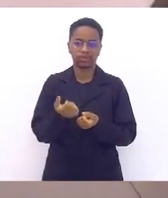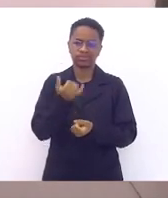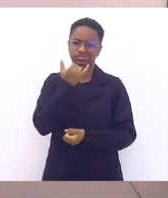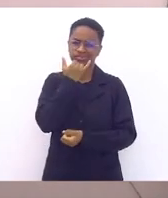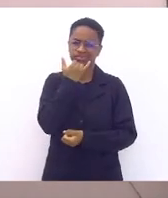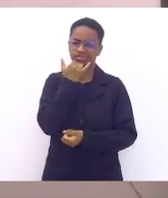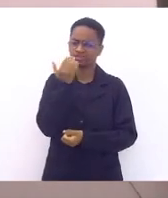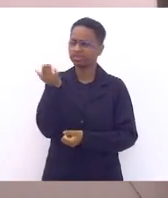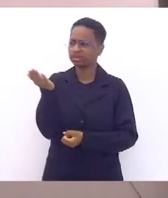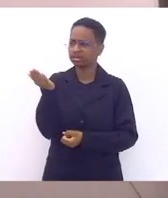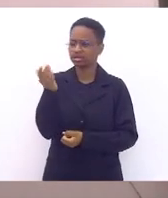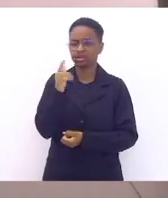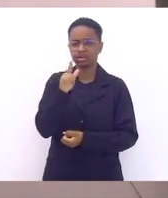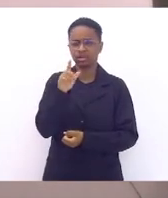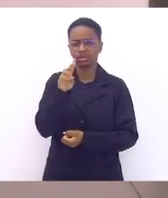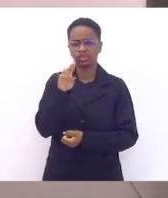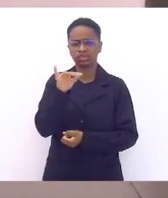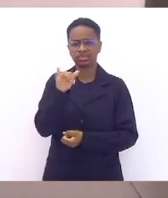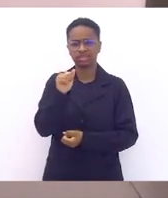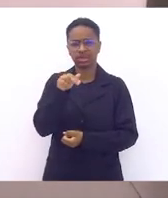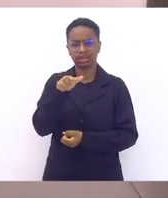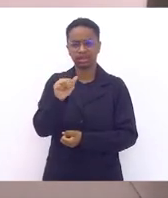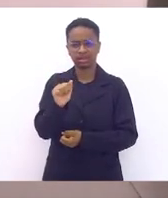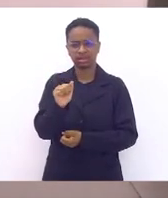desculpa, Luciana Targino.